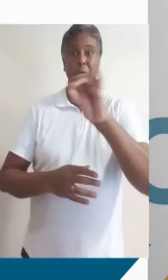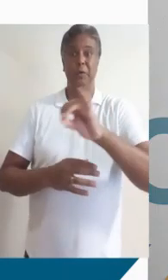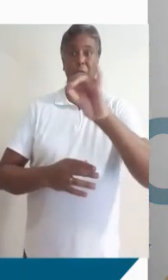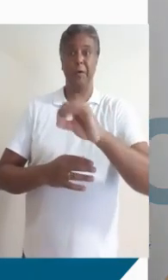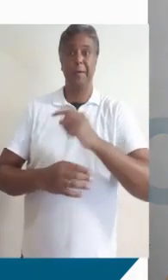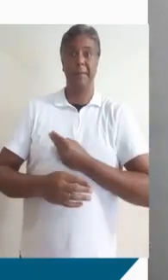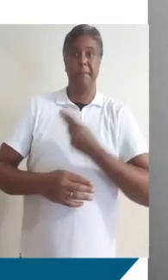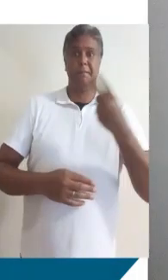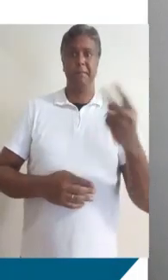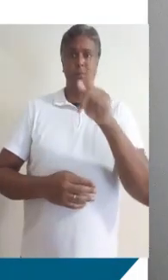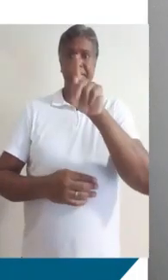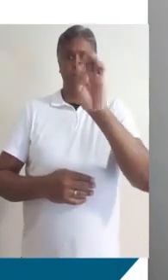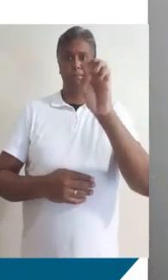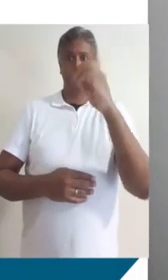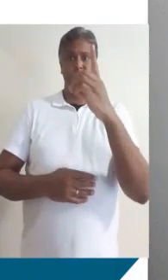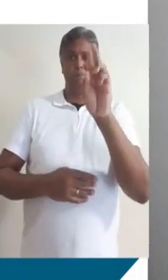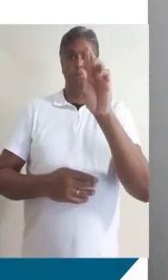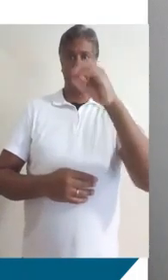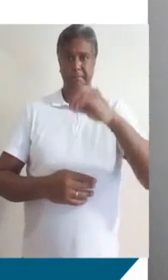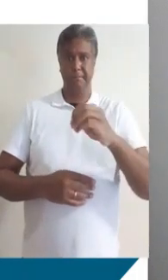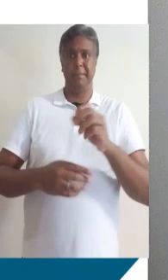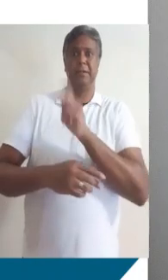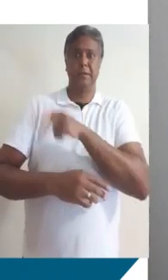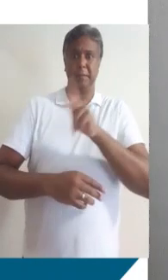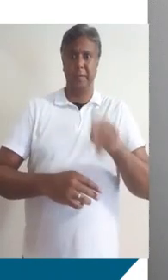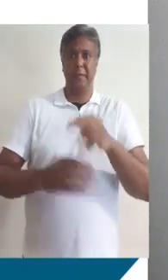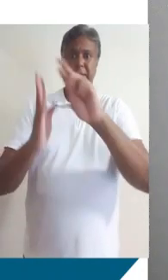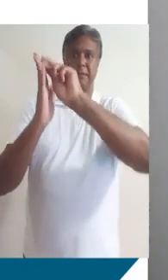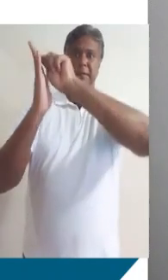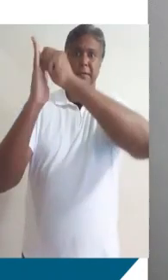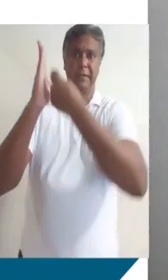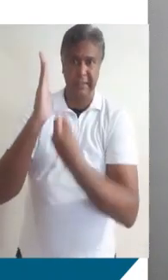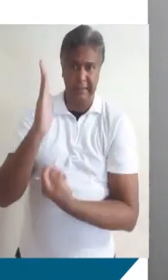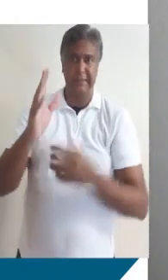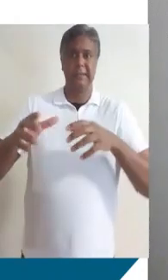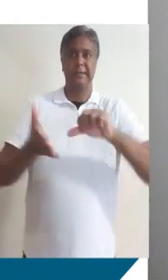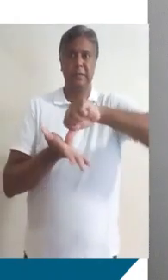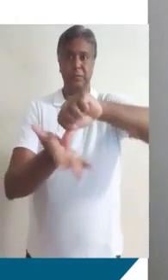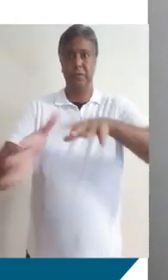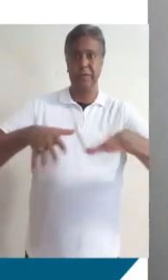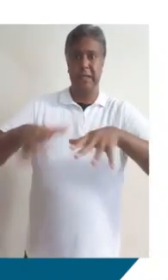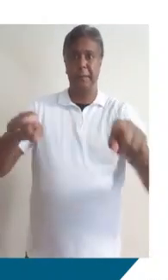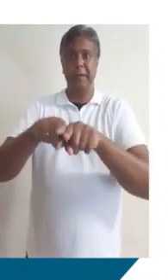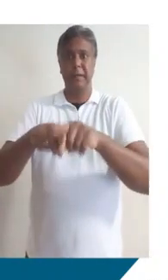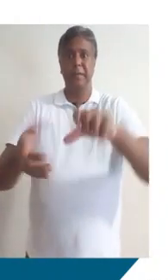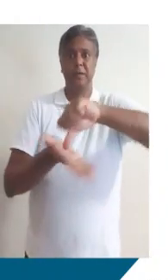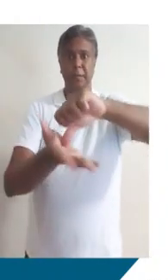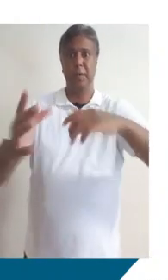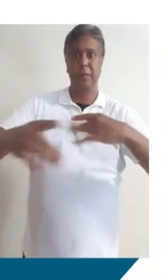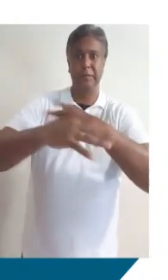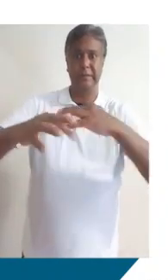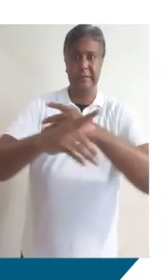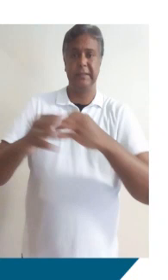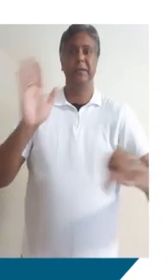Oi, gente, meu nome é Pedro, eu sou mediador de redação dos polos Jacarepaguá e Centro e o assunto de hoje é desenvolvimento. O assunto está na